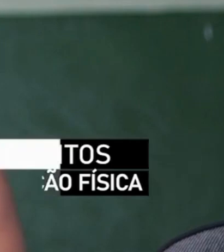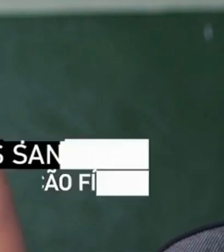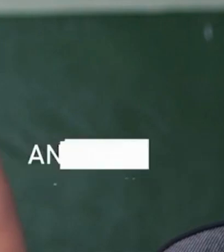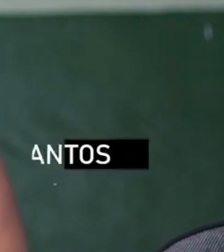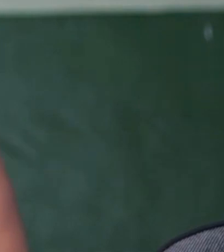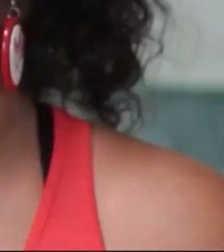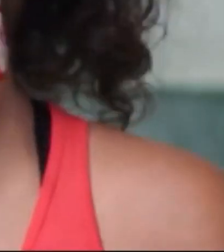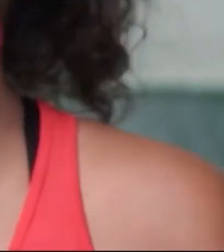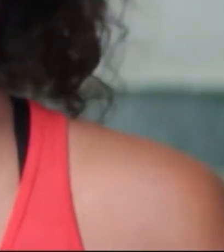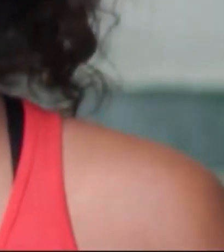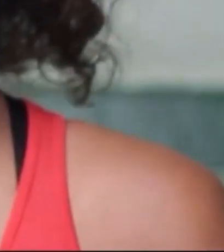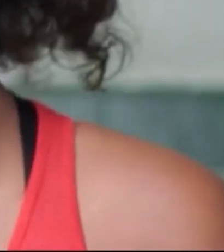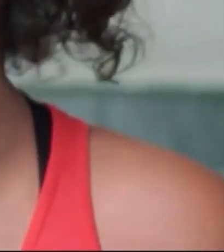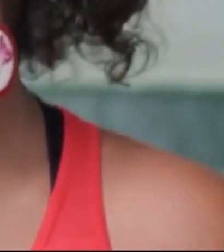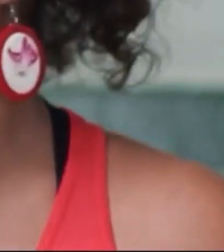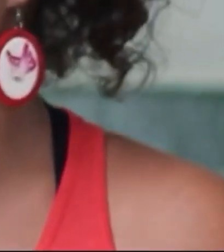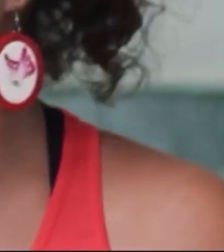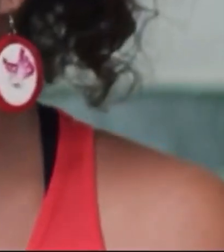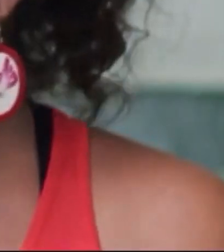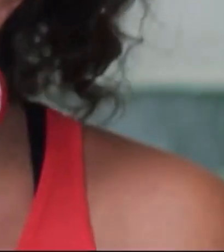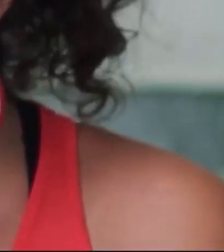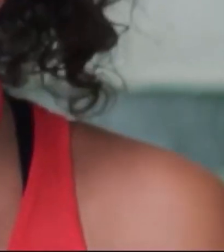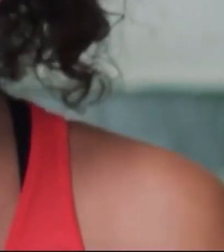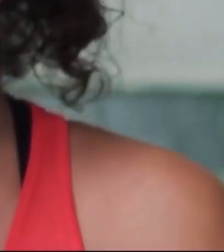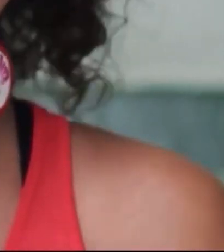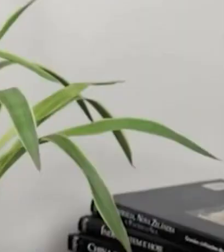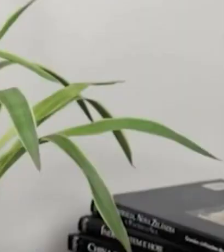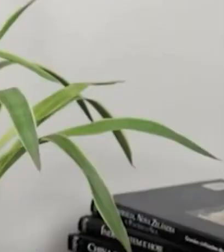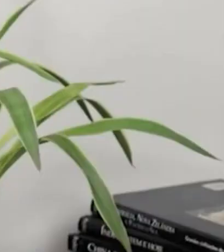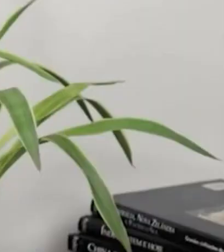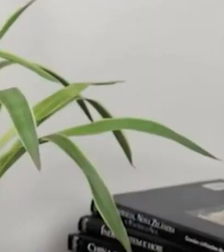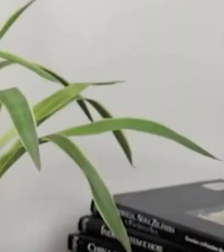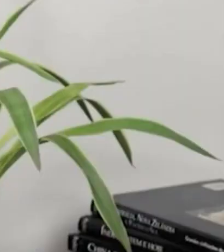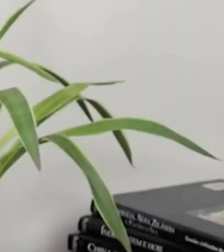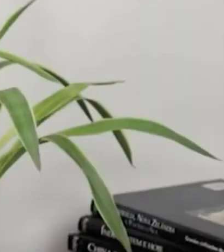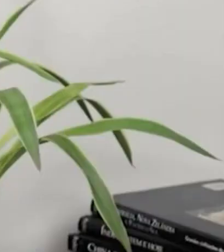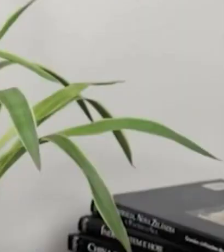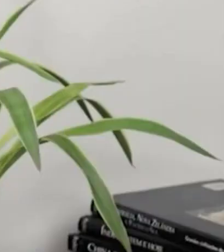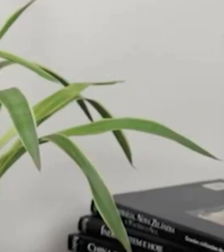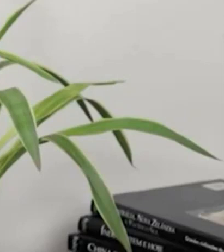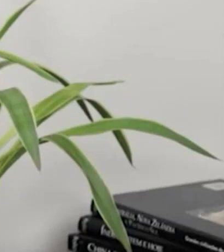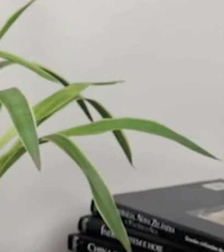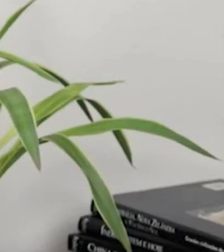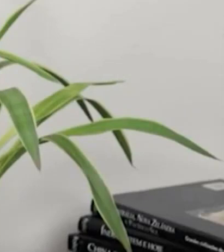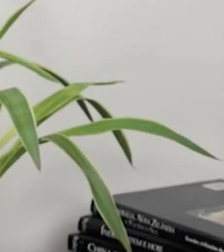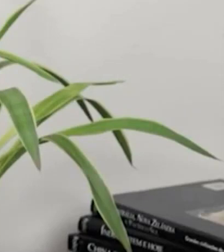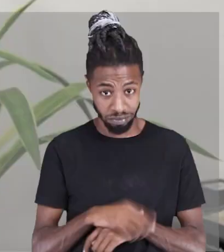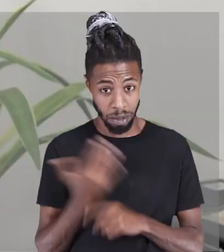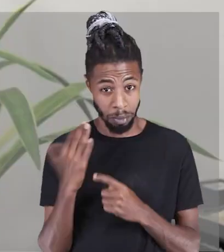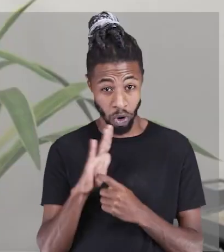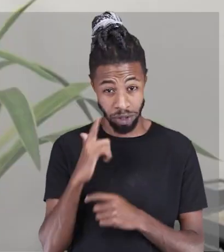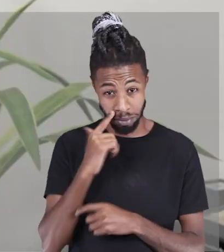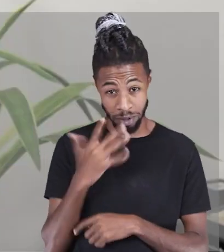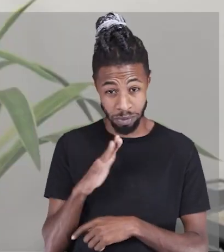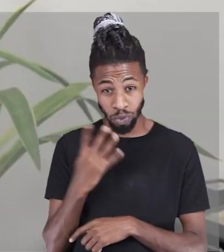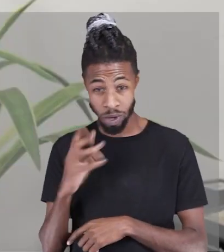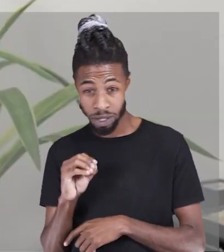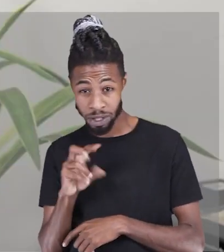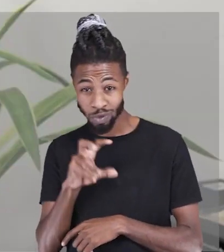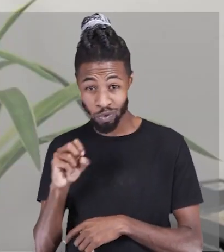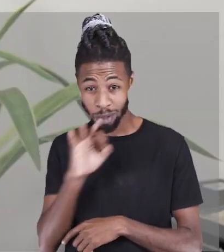o meu trabalho e recebo R$12 a hora-aula. Por exemplo, a gente tem algumas pesquisas que mostram que cerca de 40%